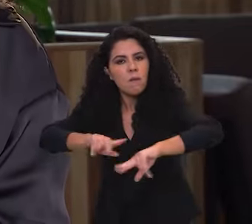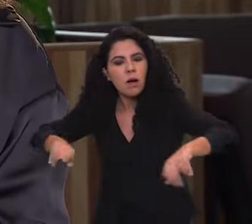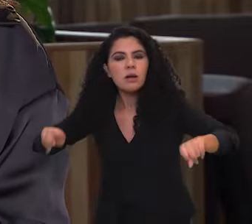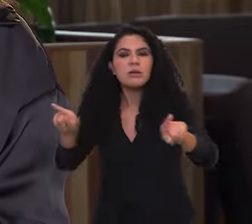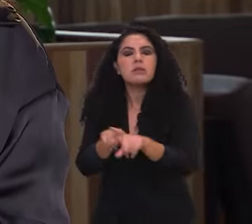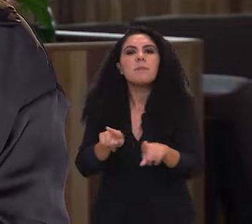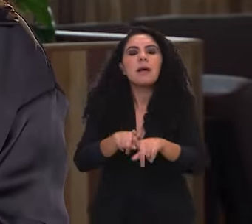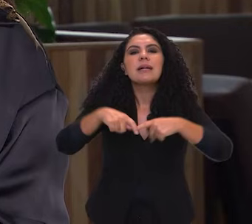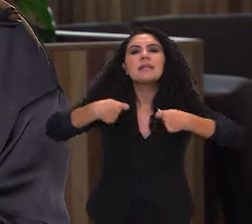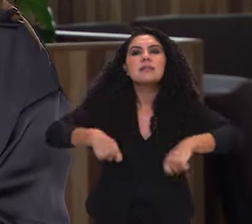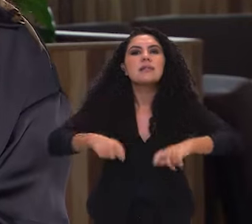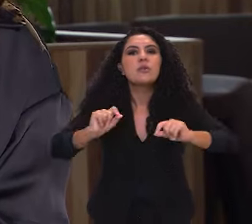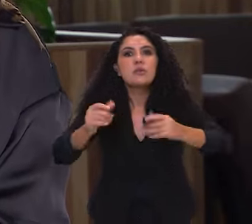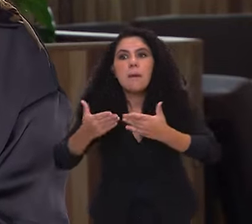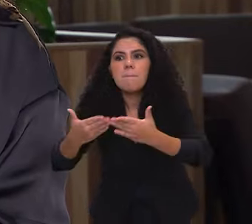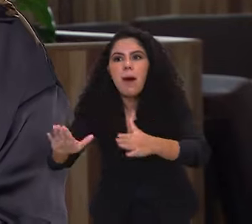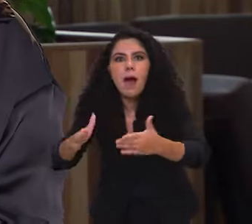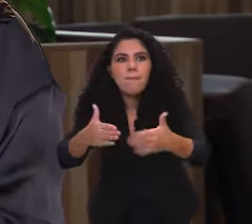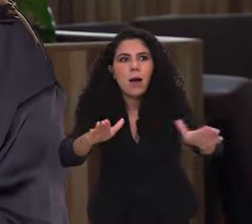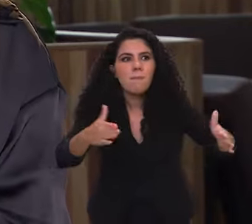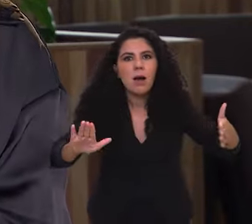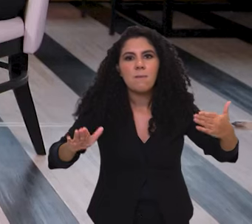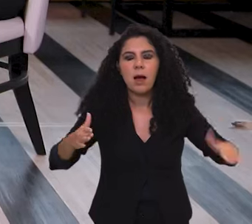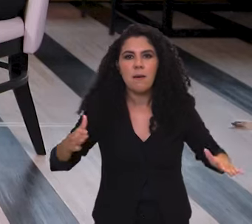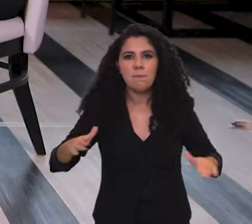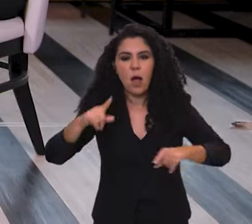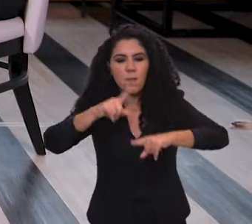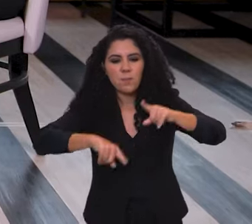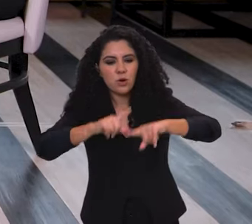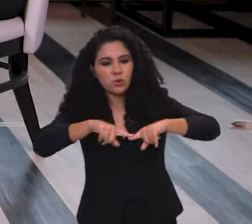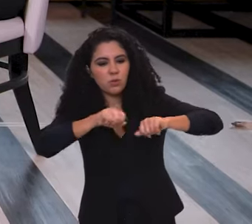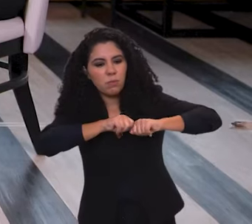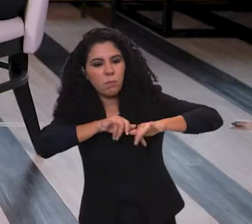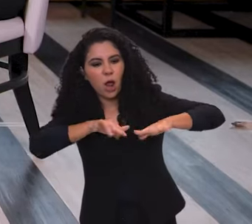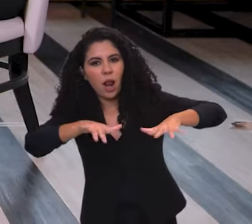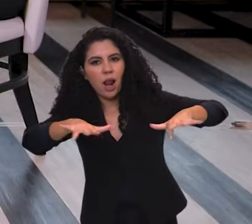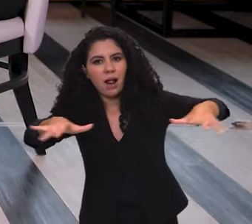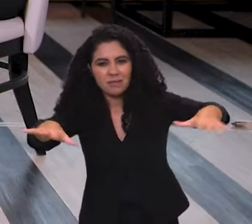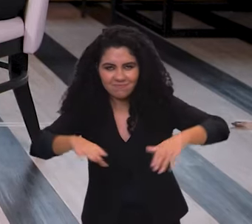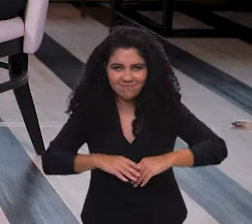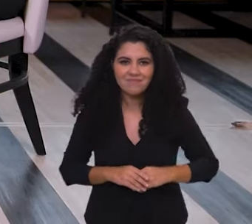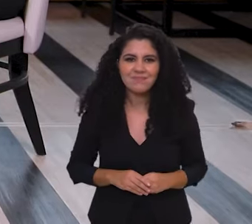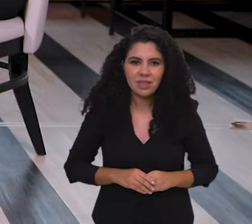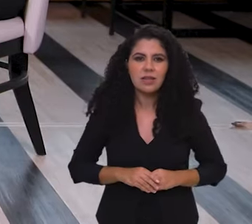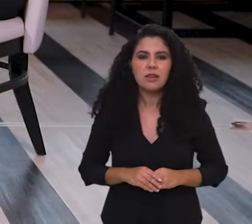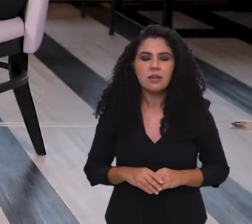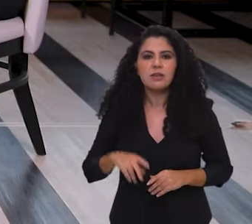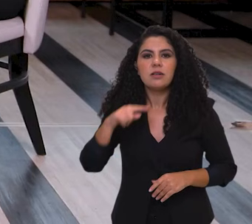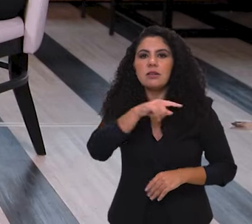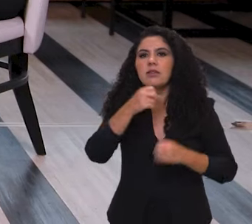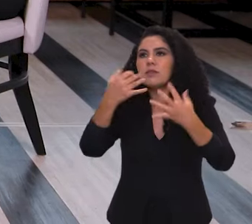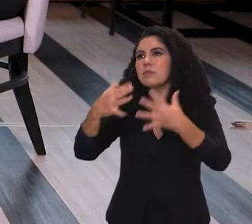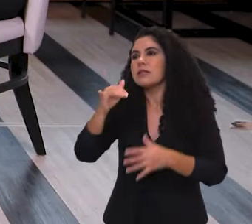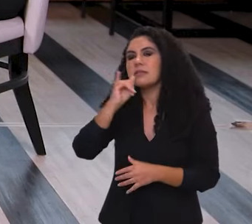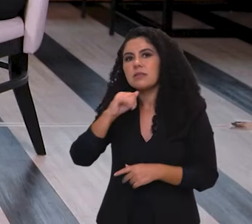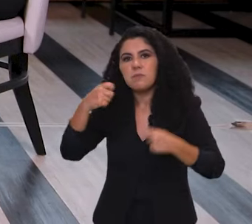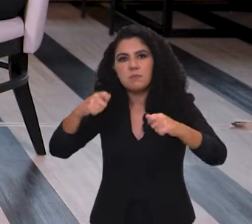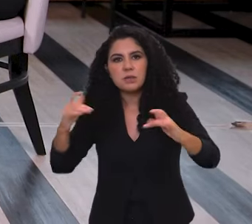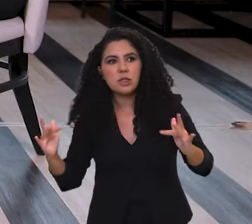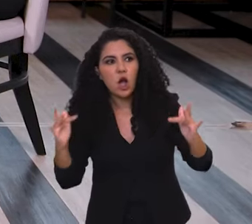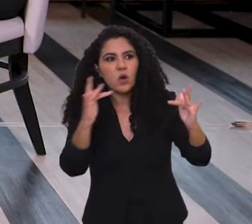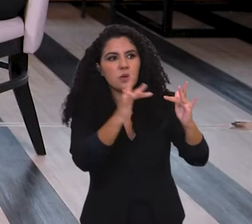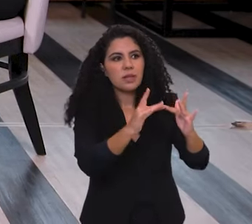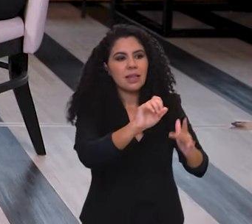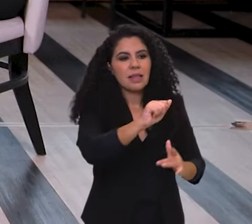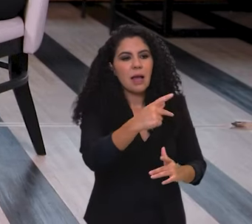uma necessidade de abertura de mercado para esse produto, para ter um escoamento melhor. A entrar em contato com a Apex, por exemplo, para